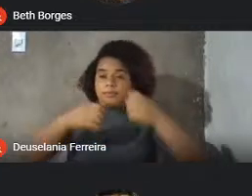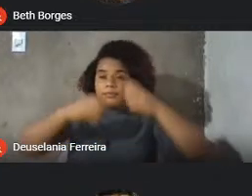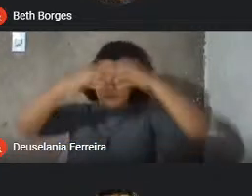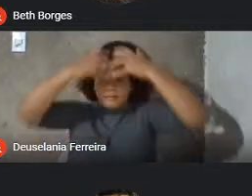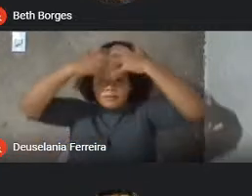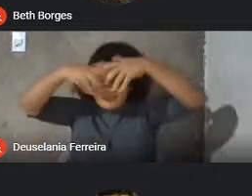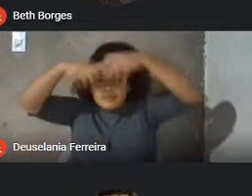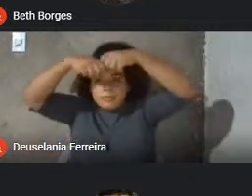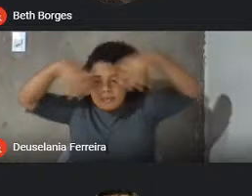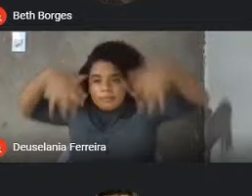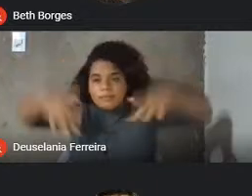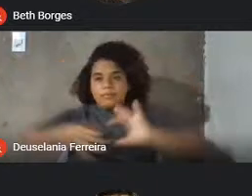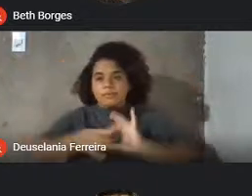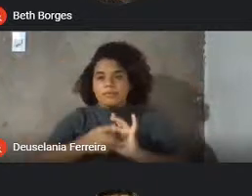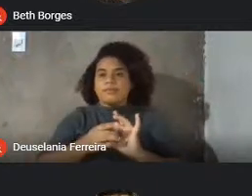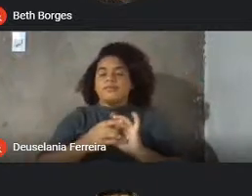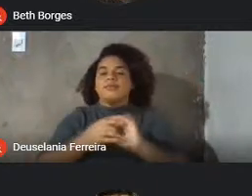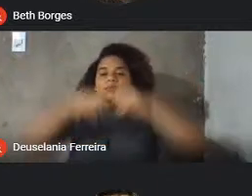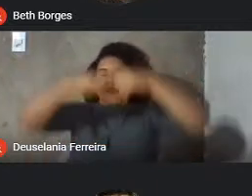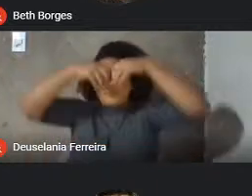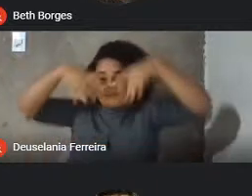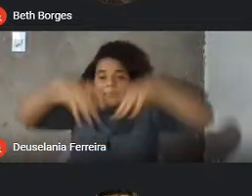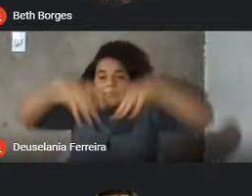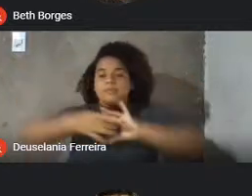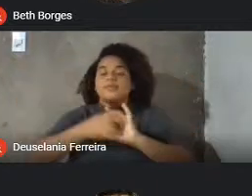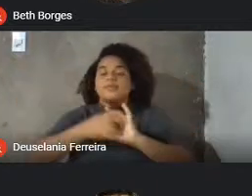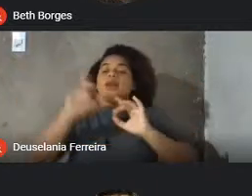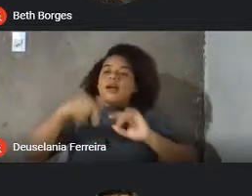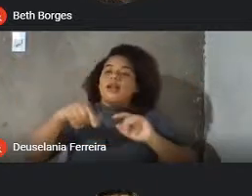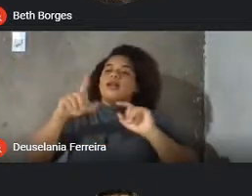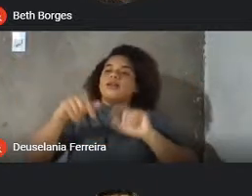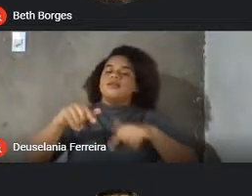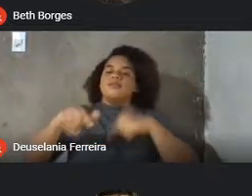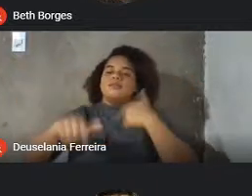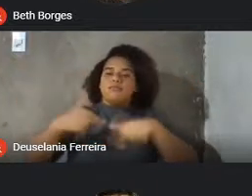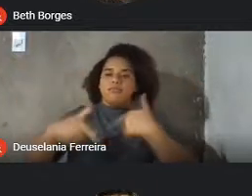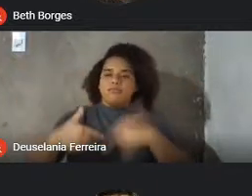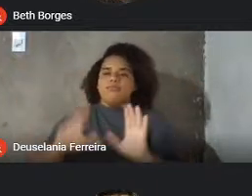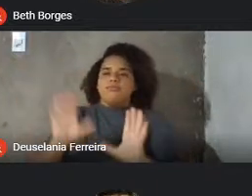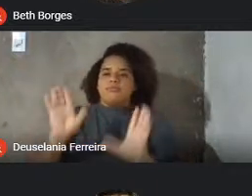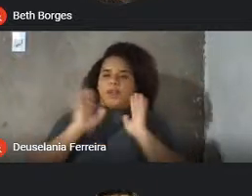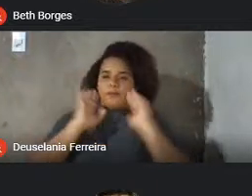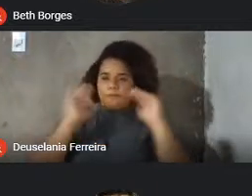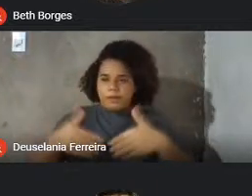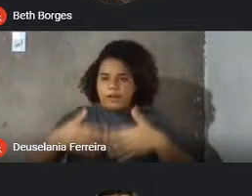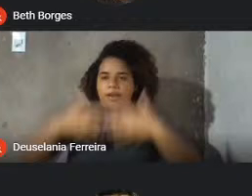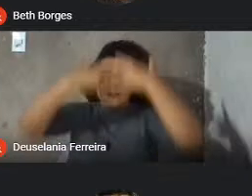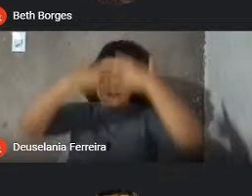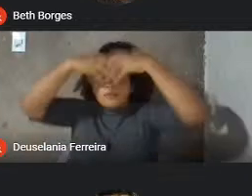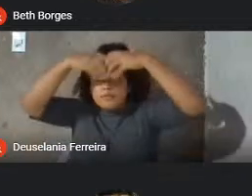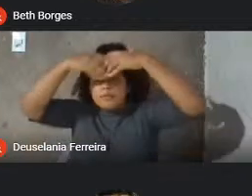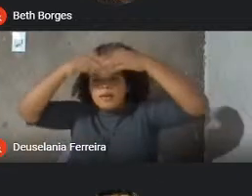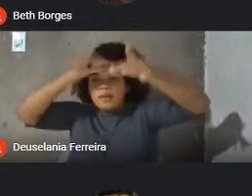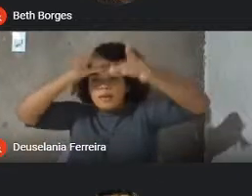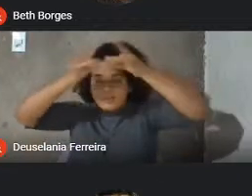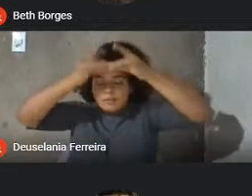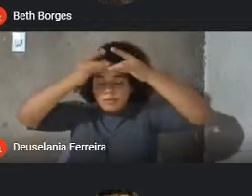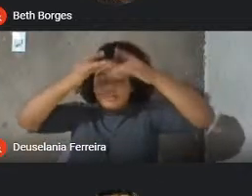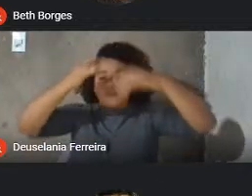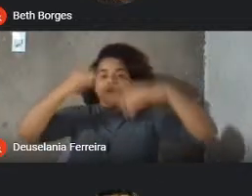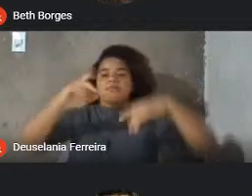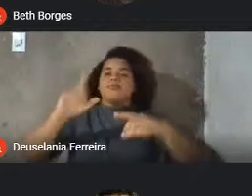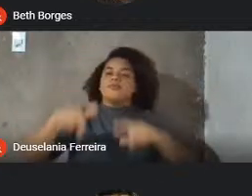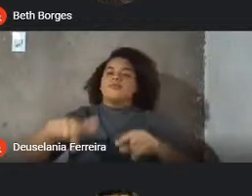isso, para daí entrar no trabalho cognitivo, onde a gente faz psicoeducação, né, da realidade